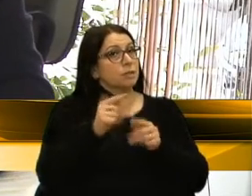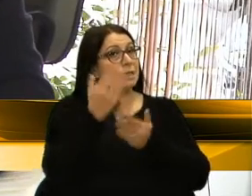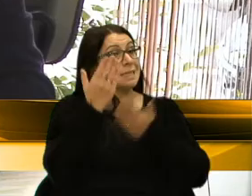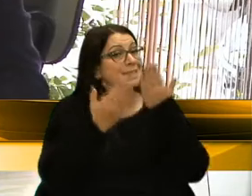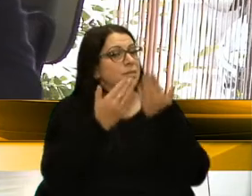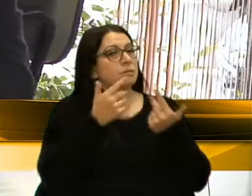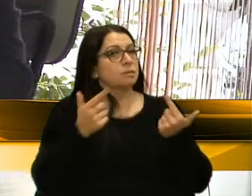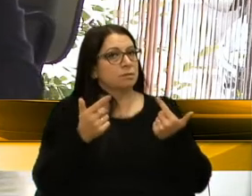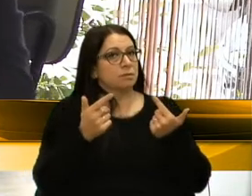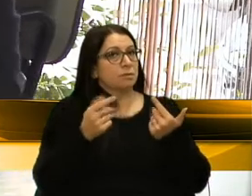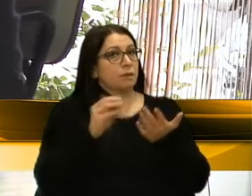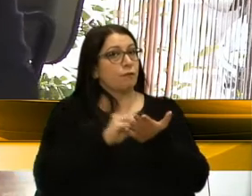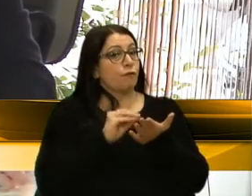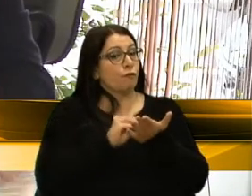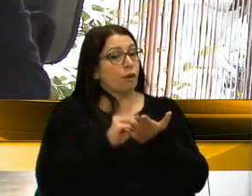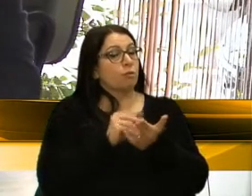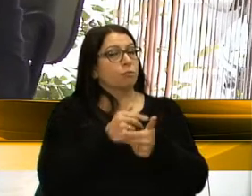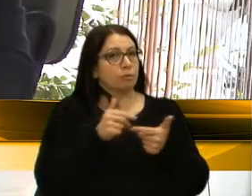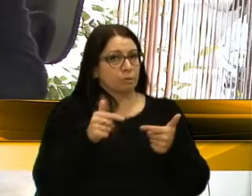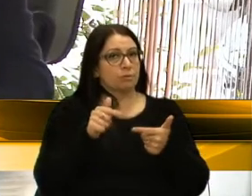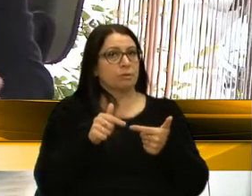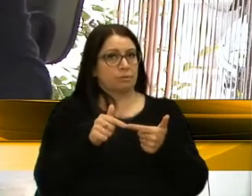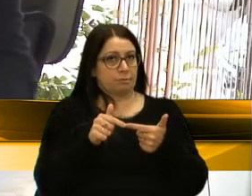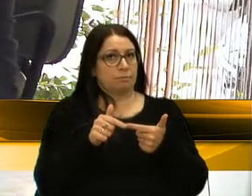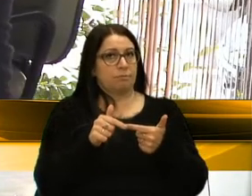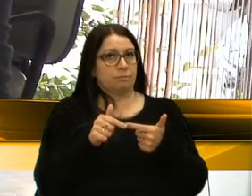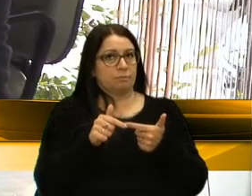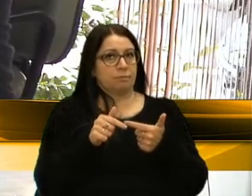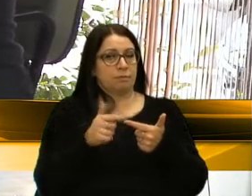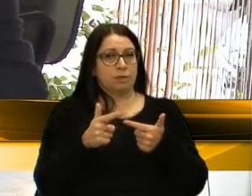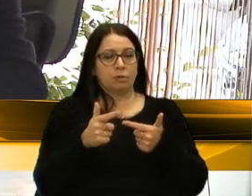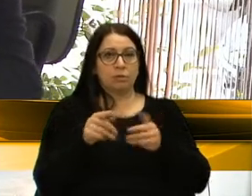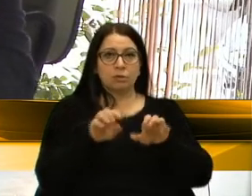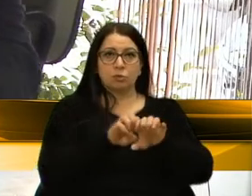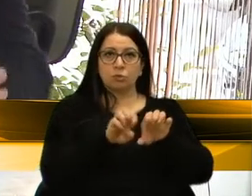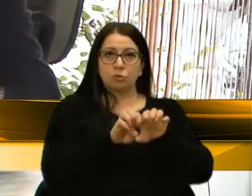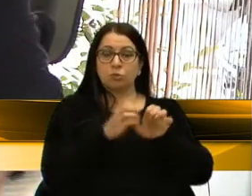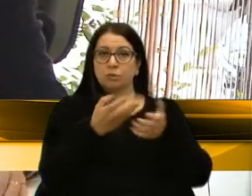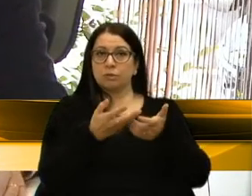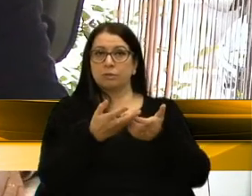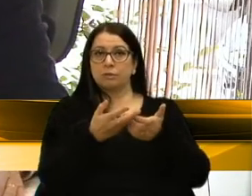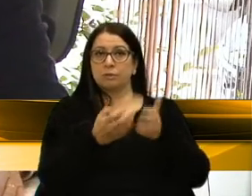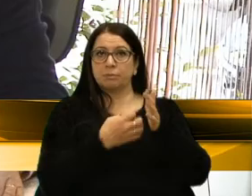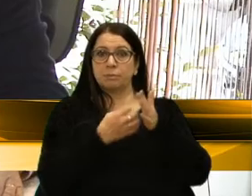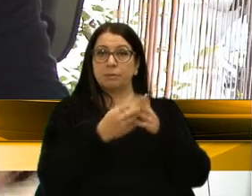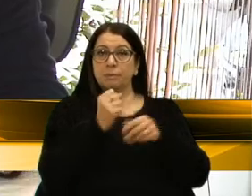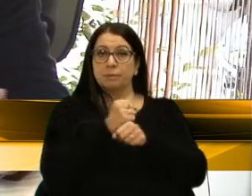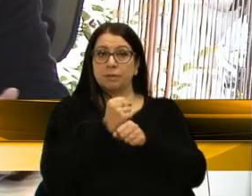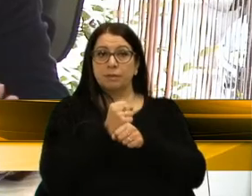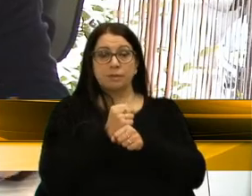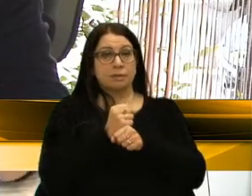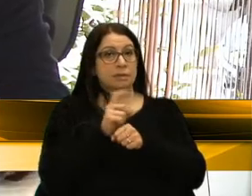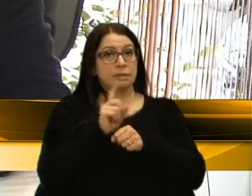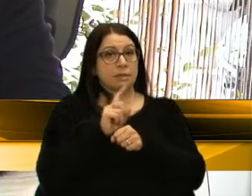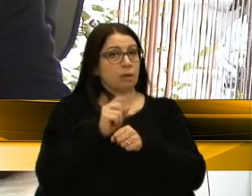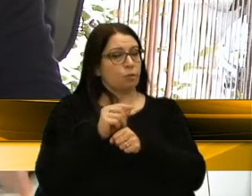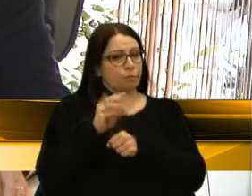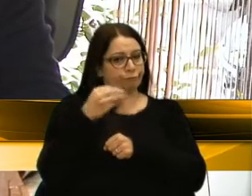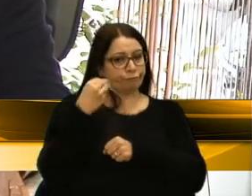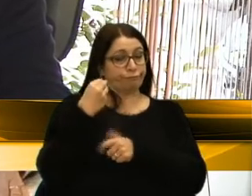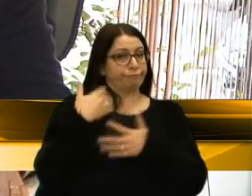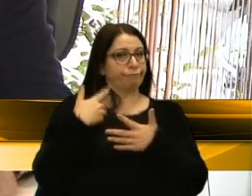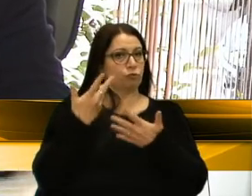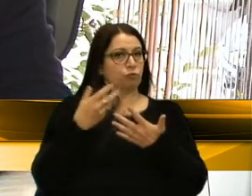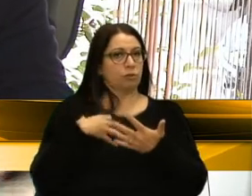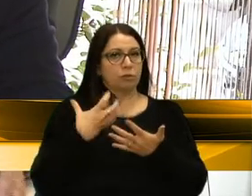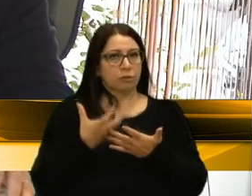licitações. Falta alguma coisa ali, quando não tem estrutura, uma empreiteira de pegar aquela obra. Não me convenço da maneira que está